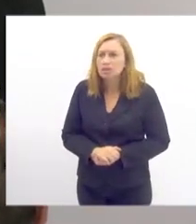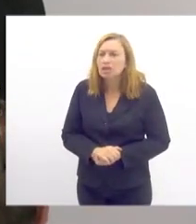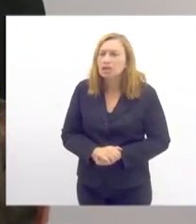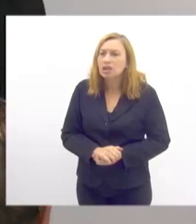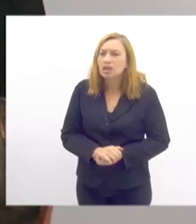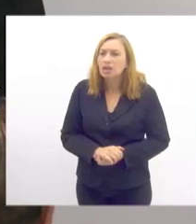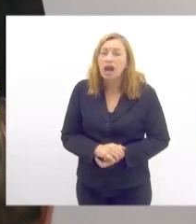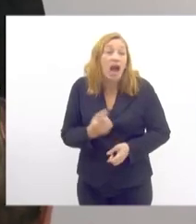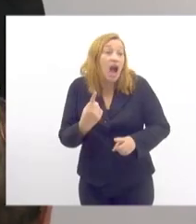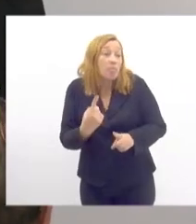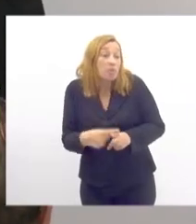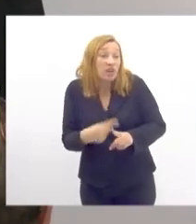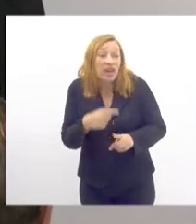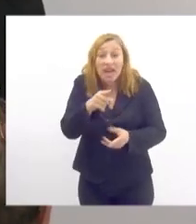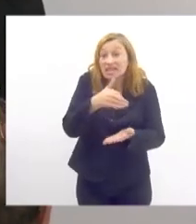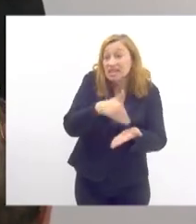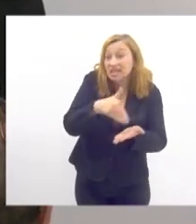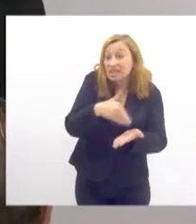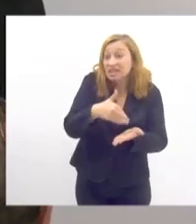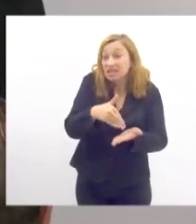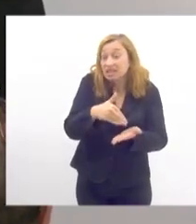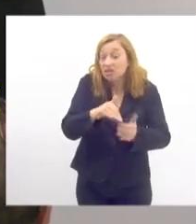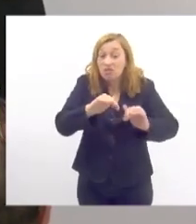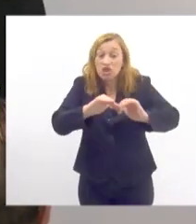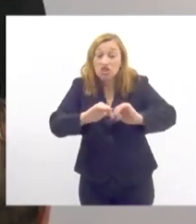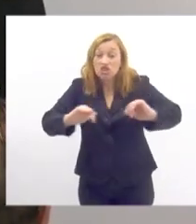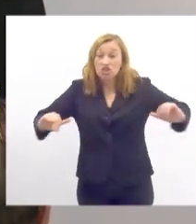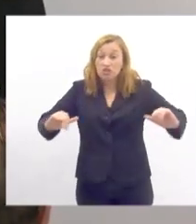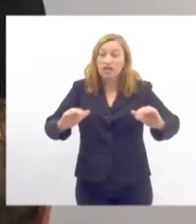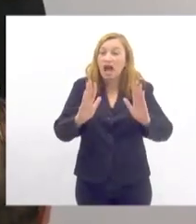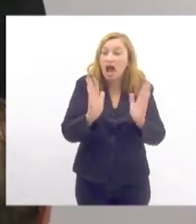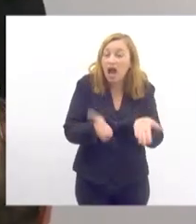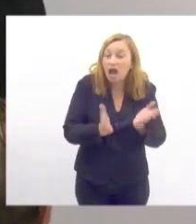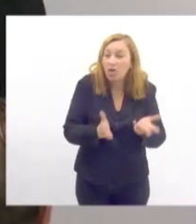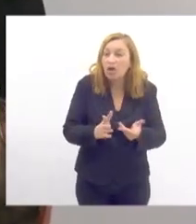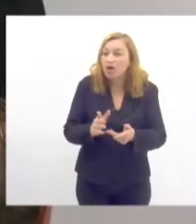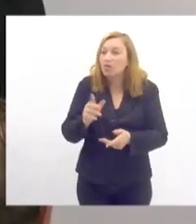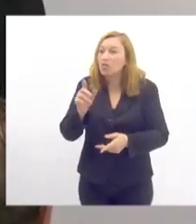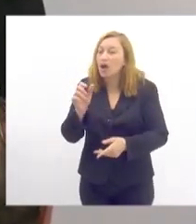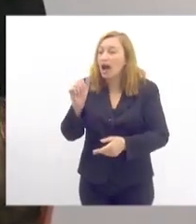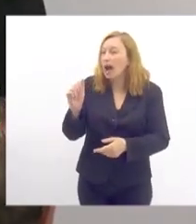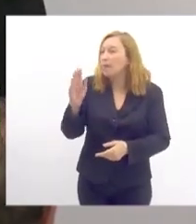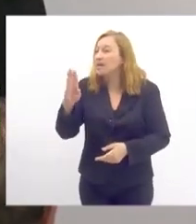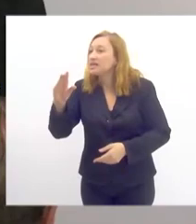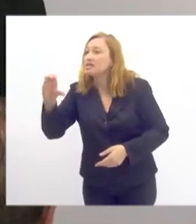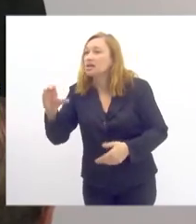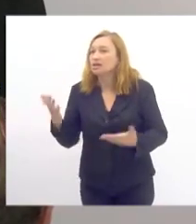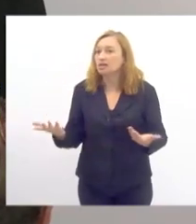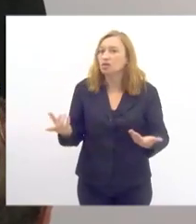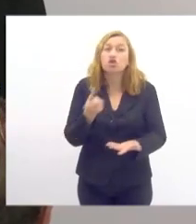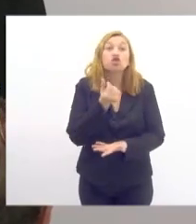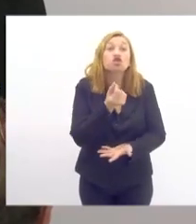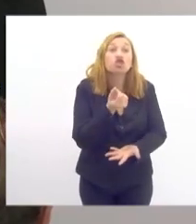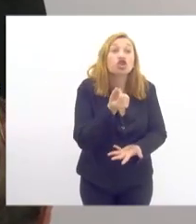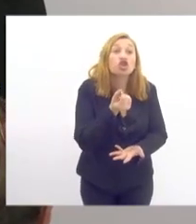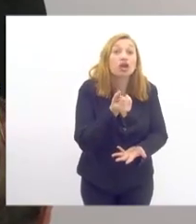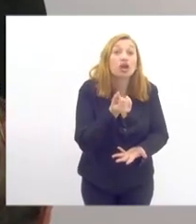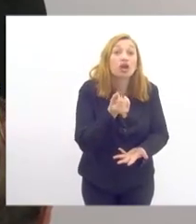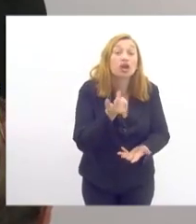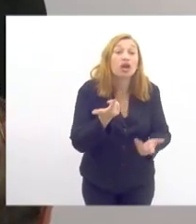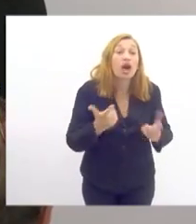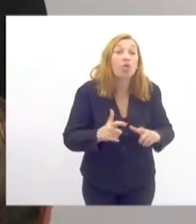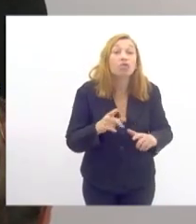é porque essa secretaria foi subdividida, agora é com fulana, beltrano e ciclano. E o dinheiro, qual é a prestação